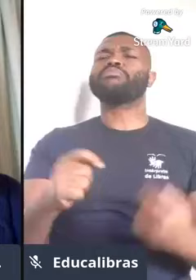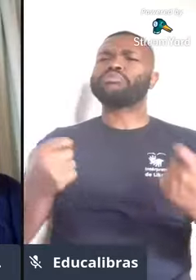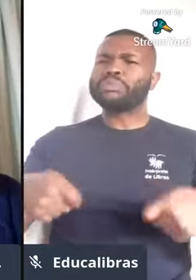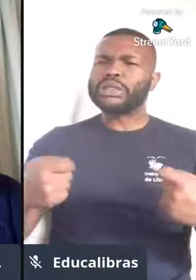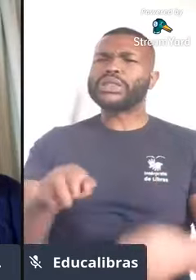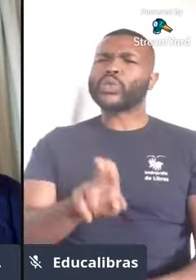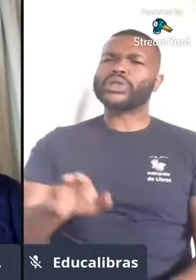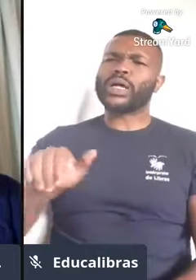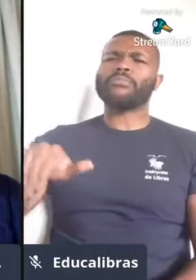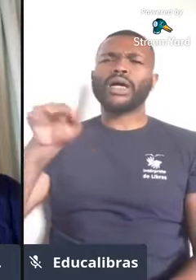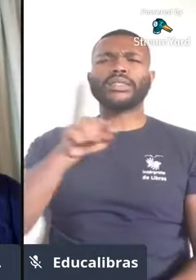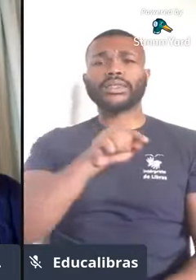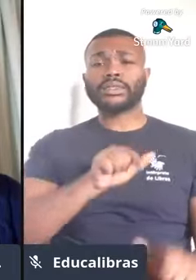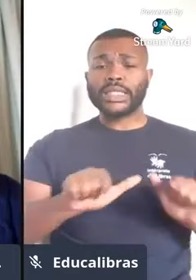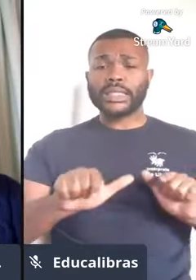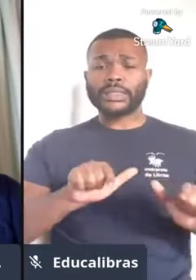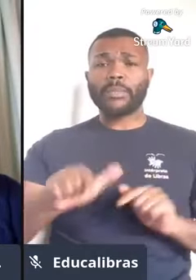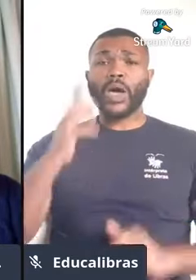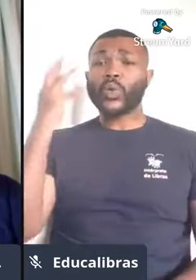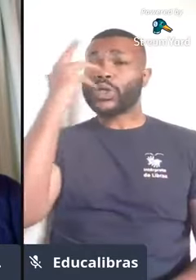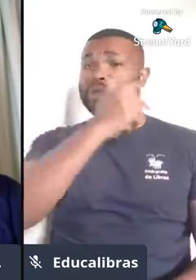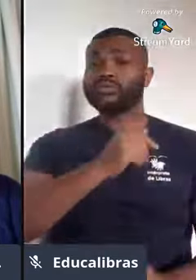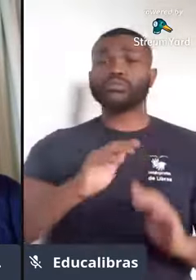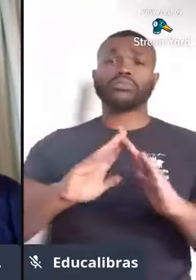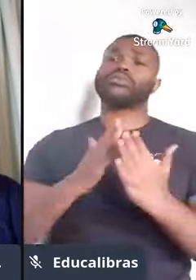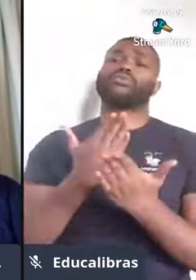trabalho bonito que vocês estão fazendo nas escolas do município.